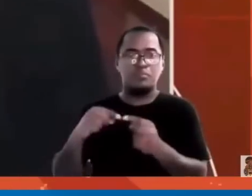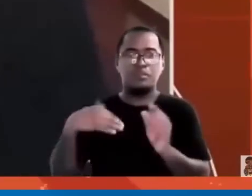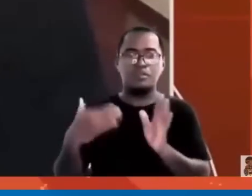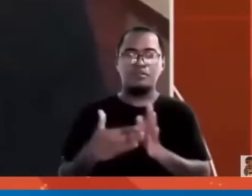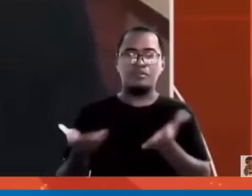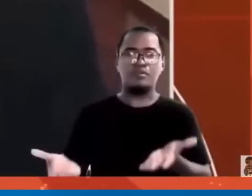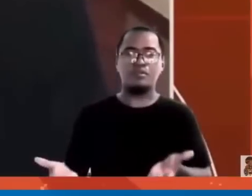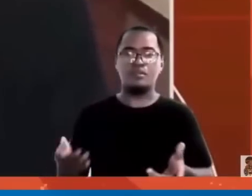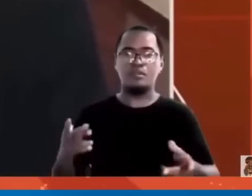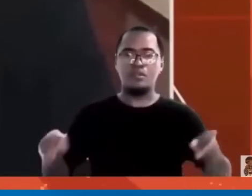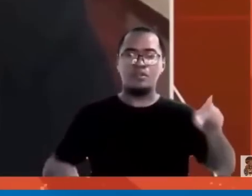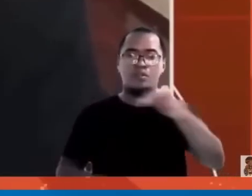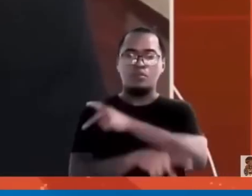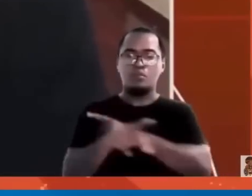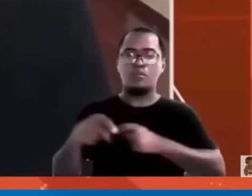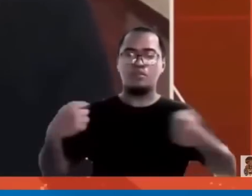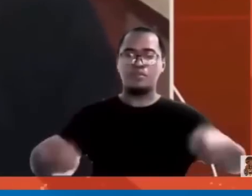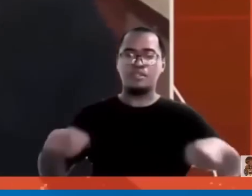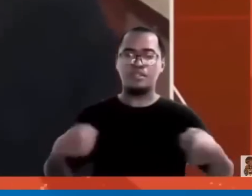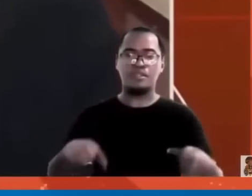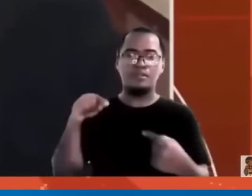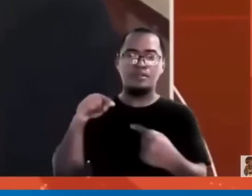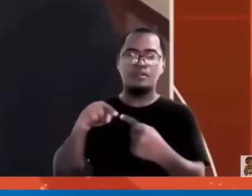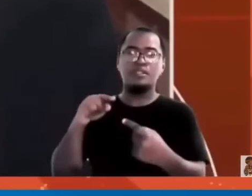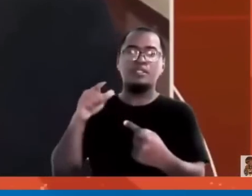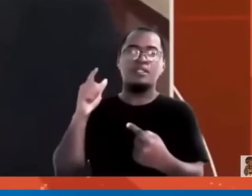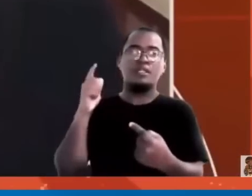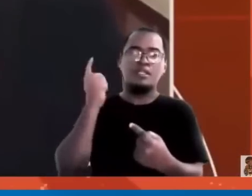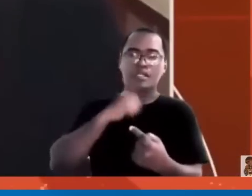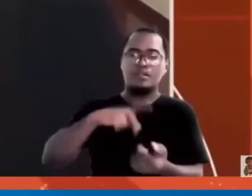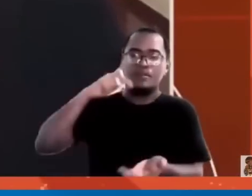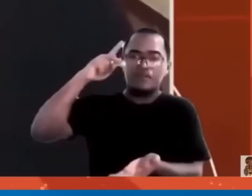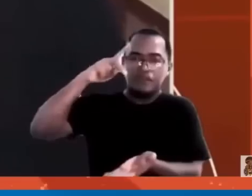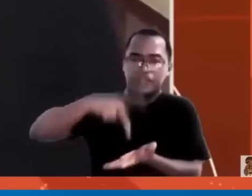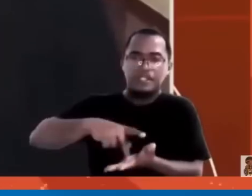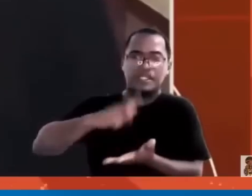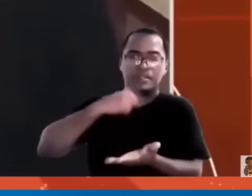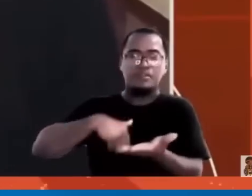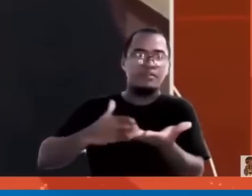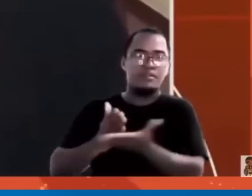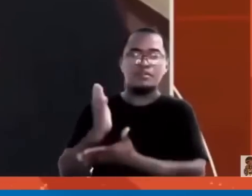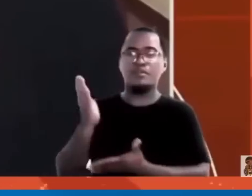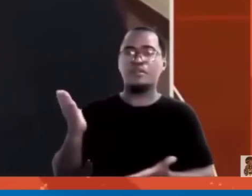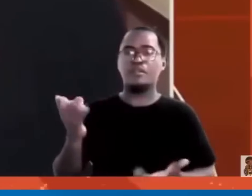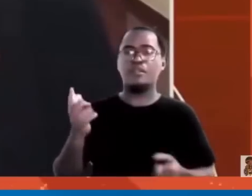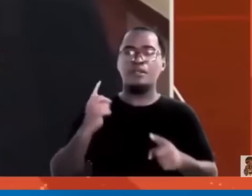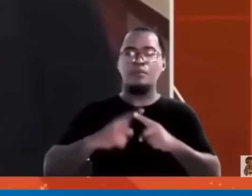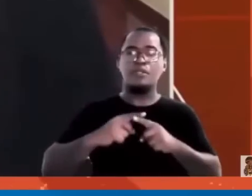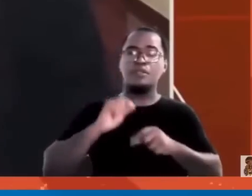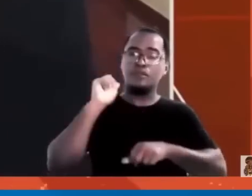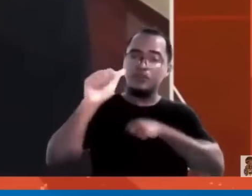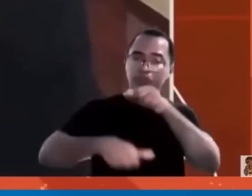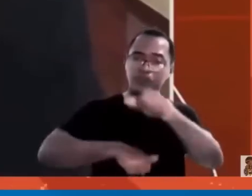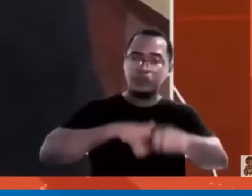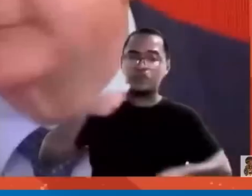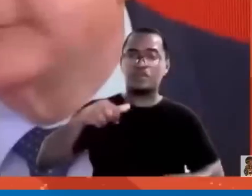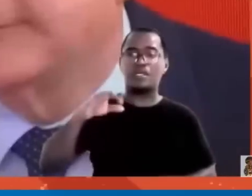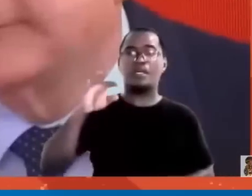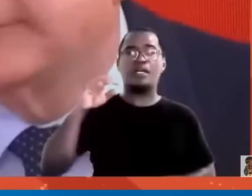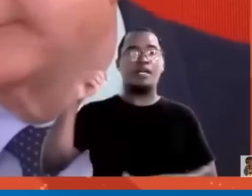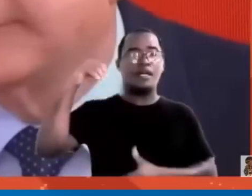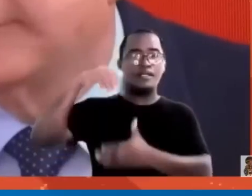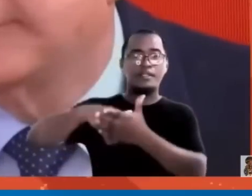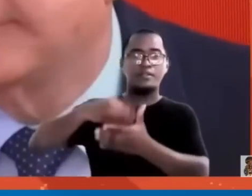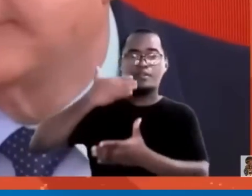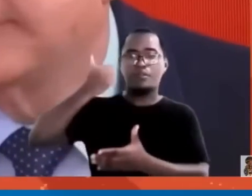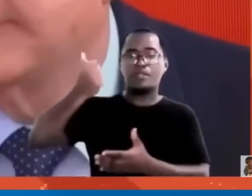tem que estar convencido que quem ganhou é realmente o vencedor. Por que não aperfeiçoar o sistema? Tem alguma coisa que